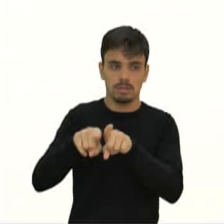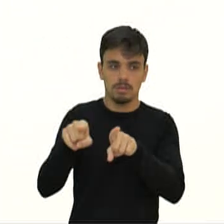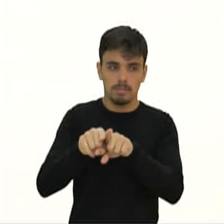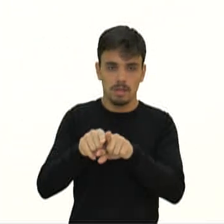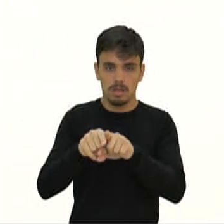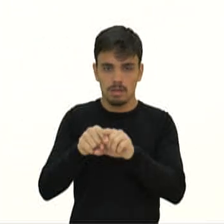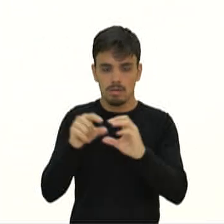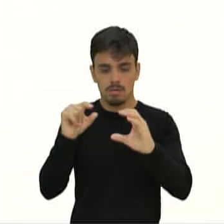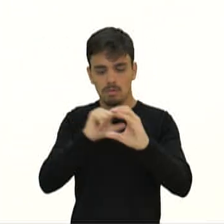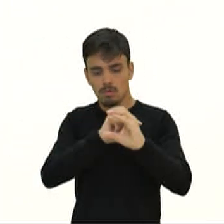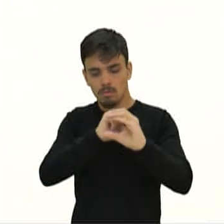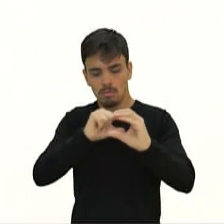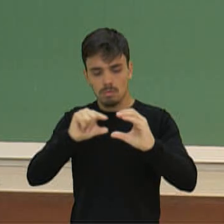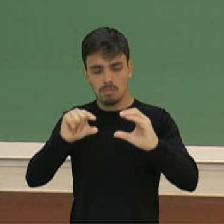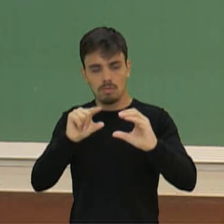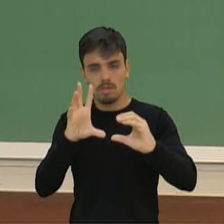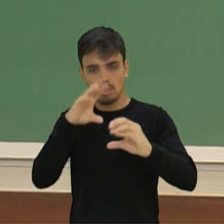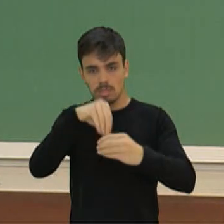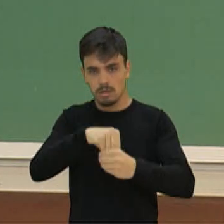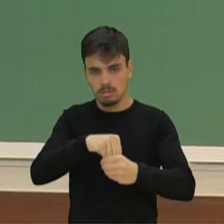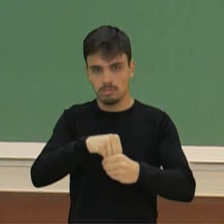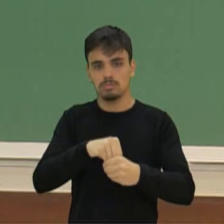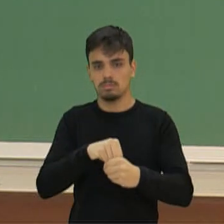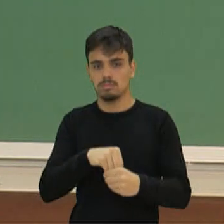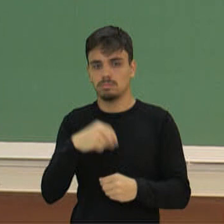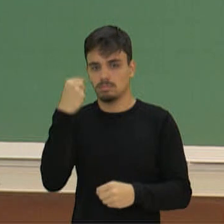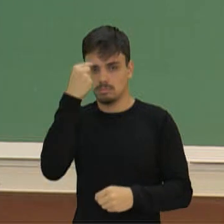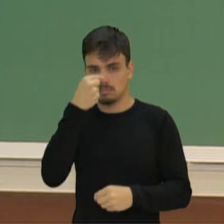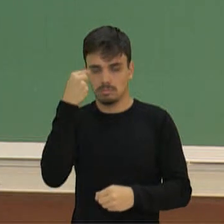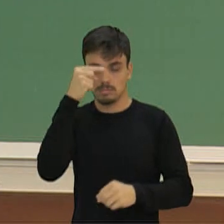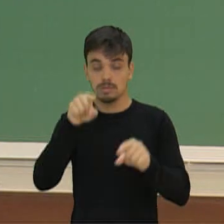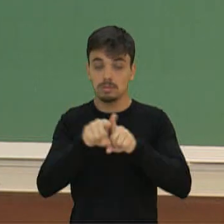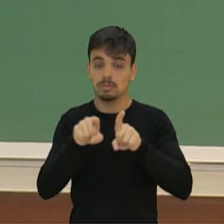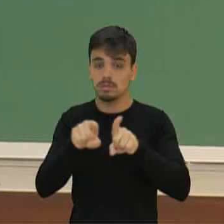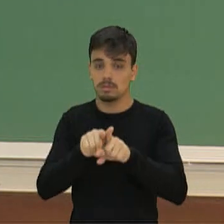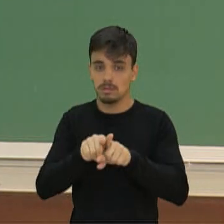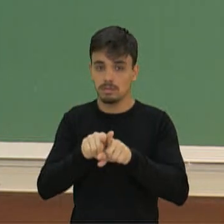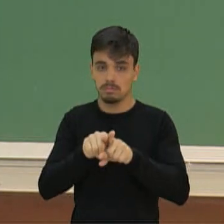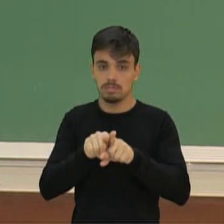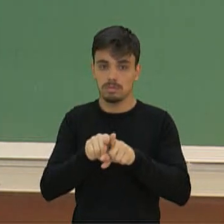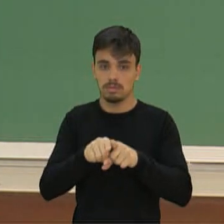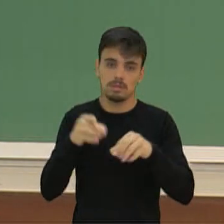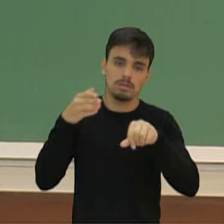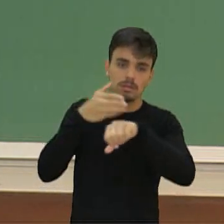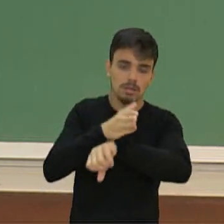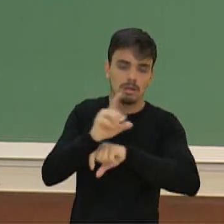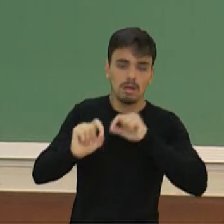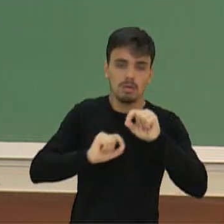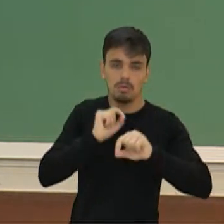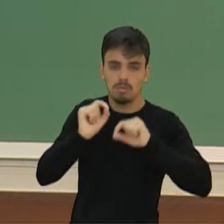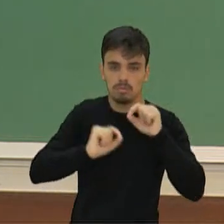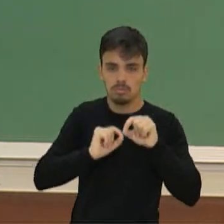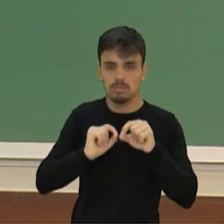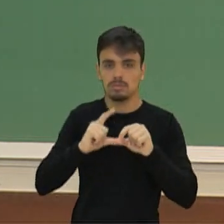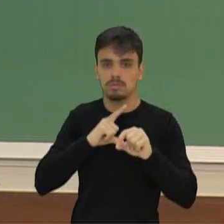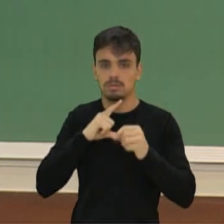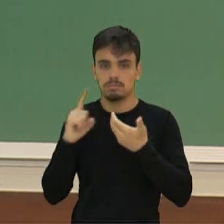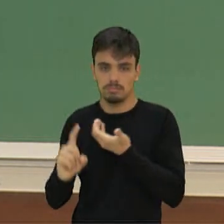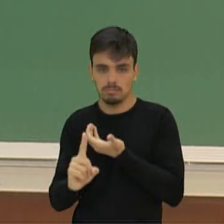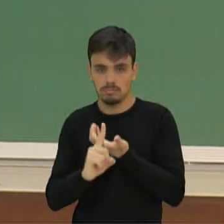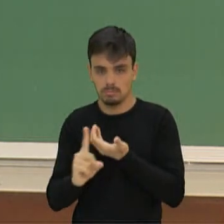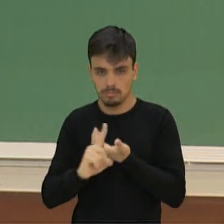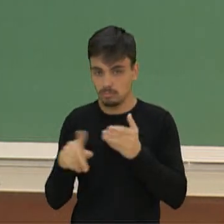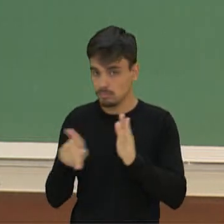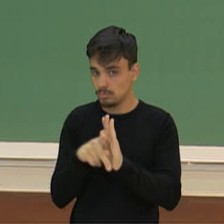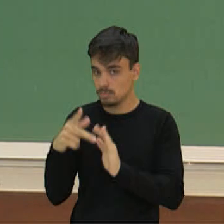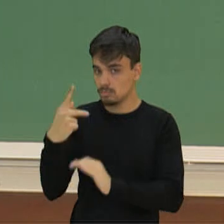avança aqui na parte interna do olho, sendo acessada por intermédio ali das lentes, que é a pupila,